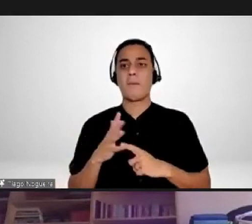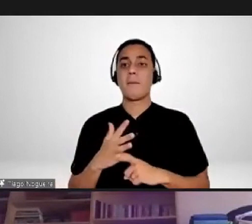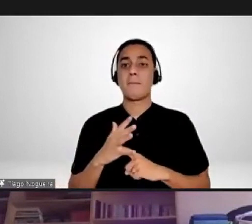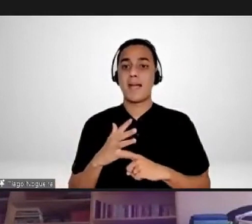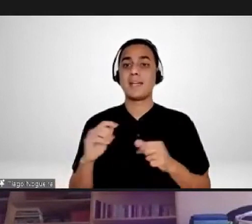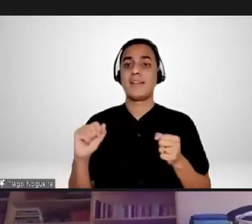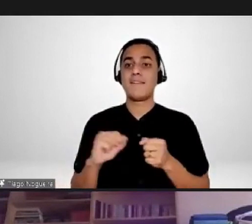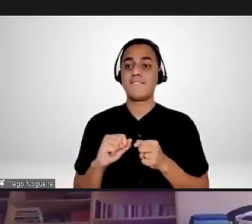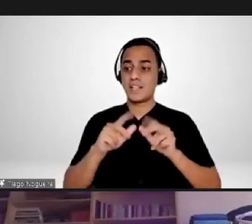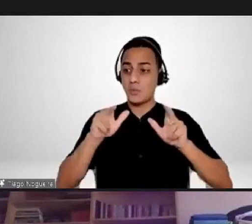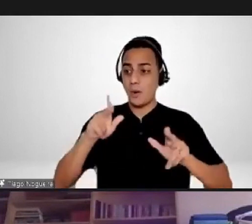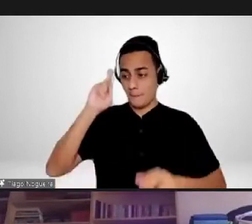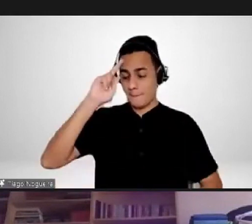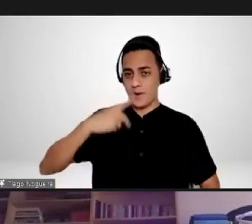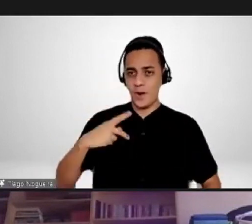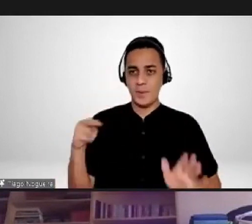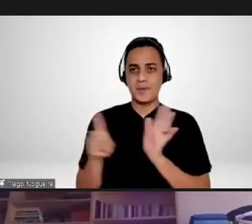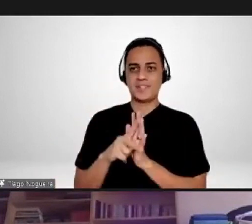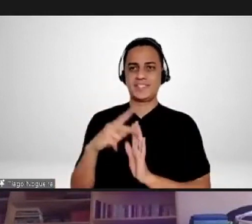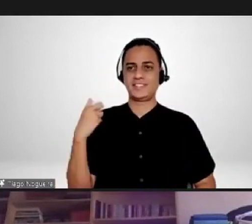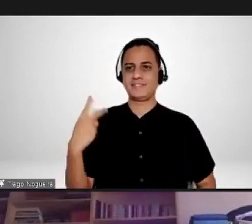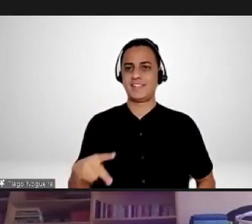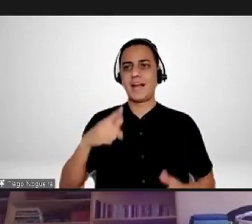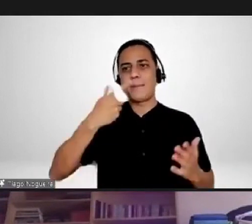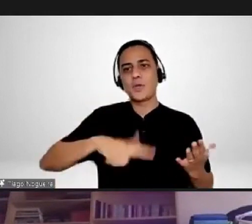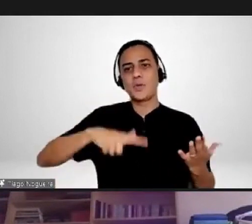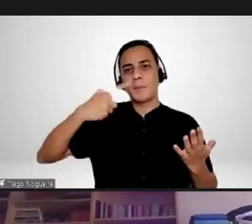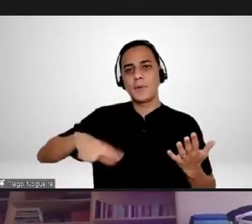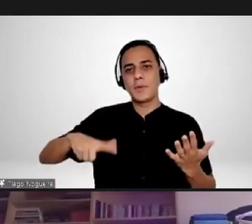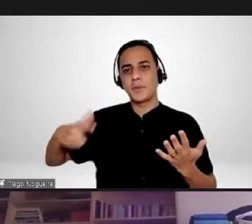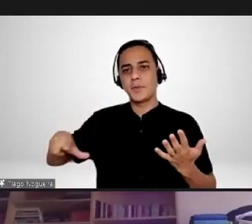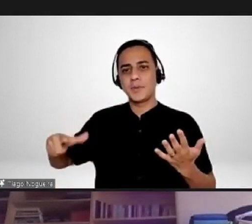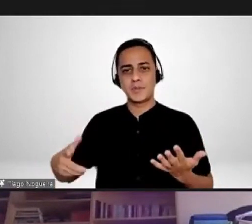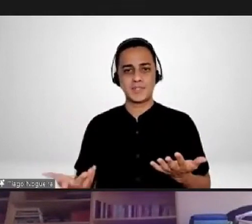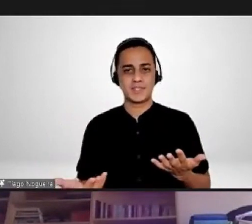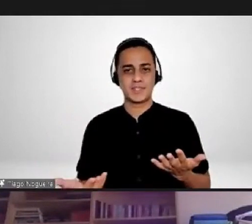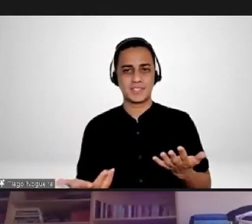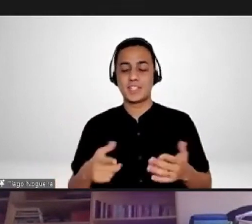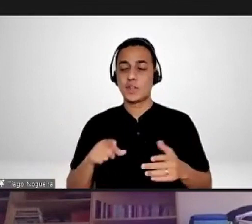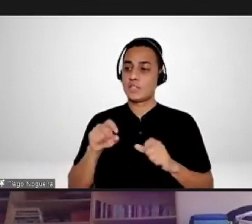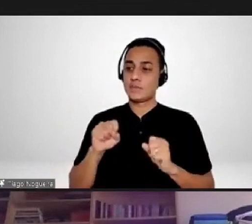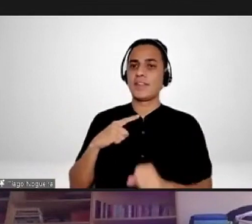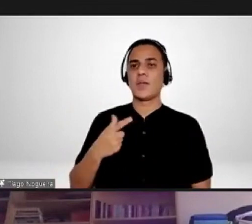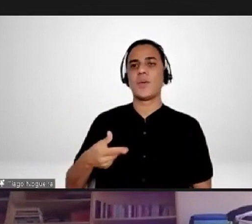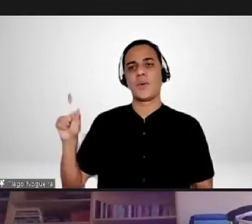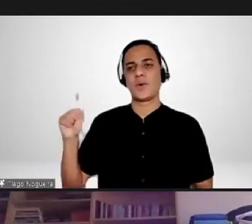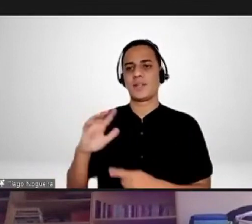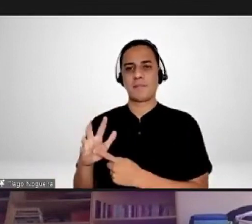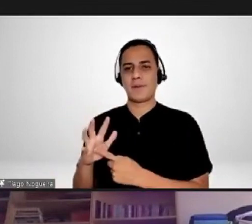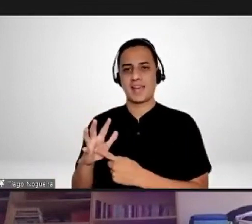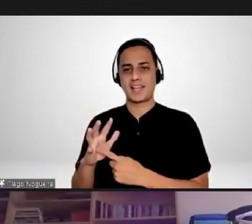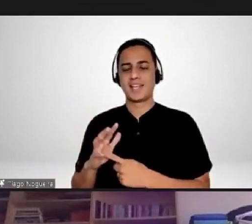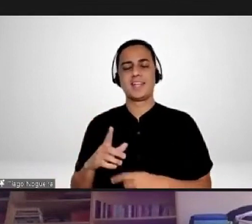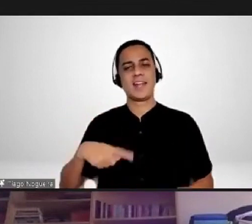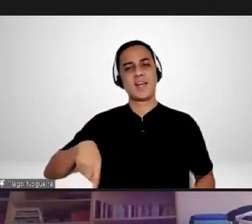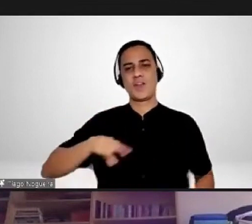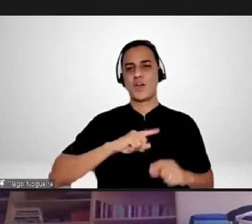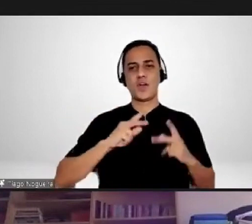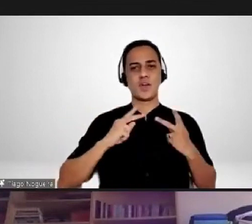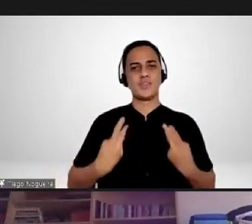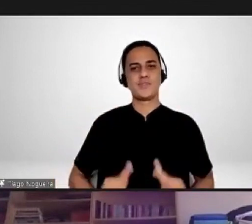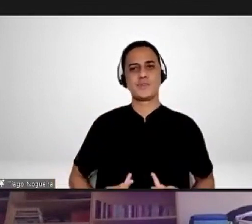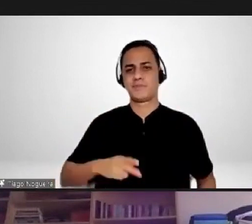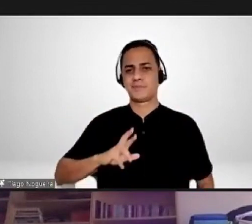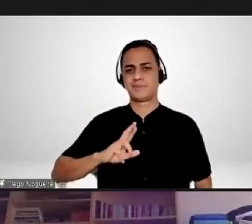a si mesmo, né? Reproduz, reproduz, reproduz. Você pode ter uma outra máquina com o ser humano, não, né? A